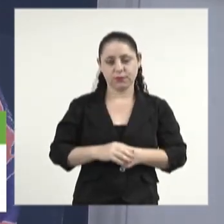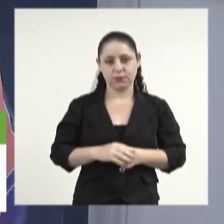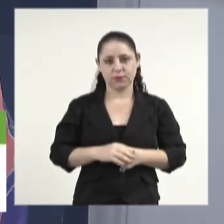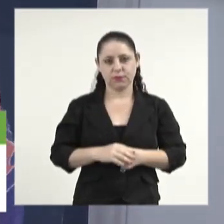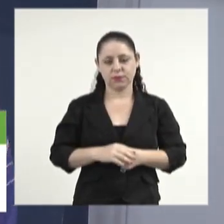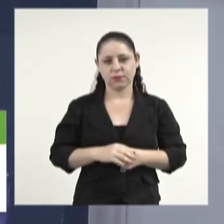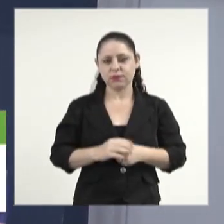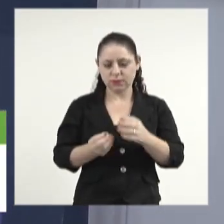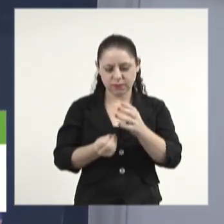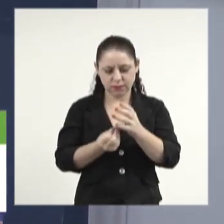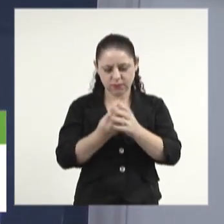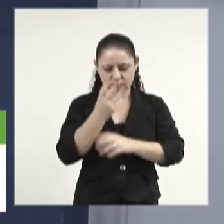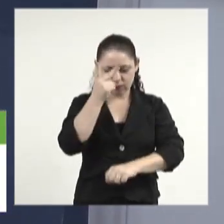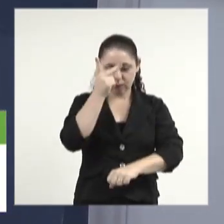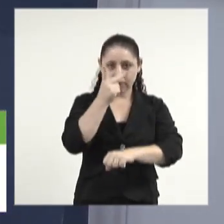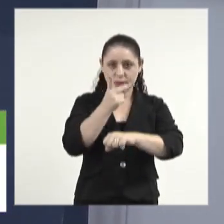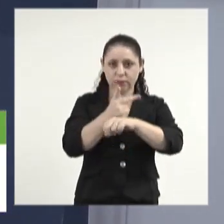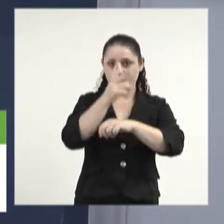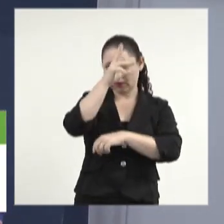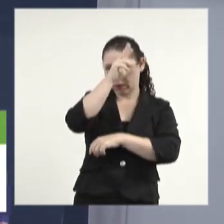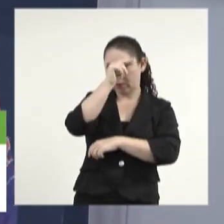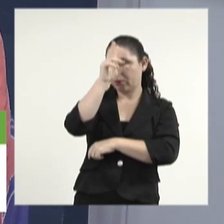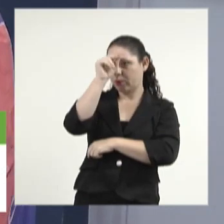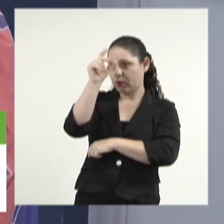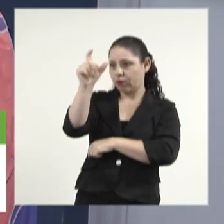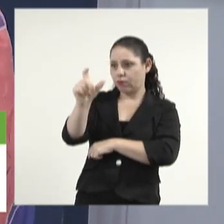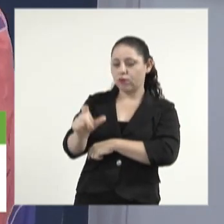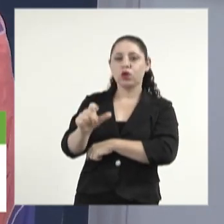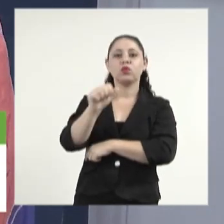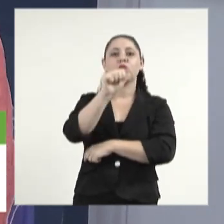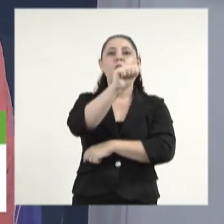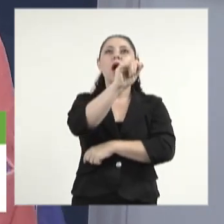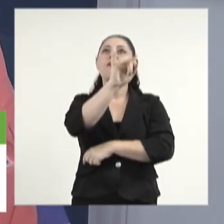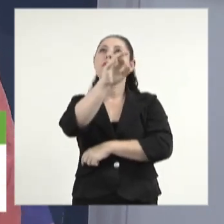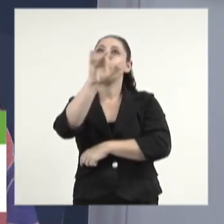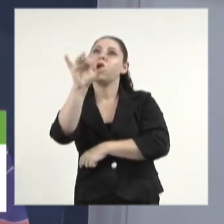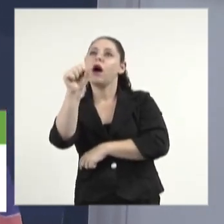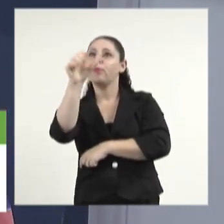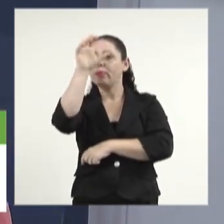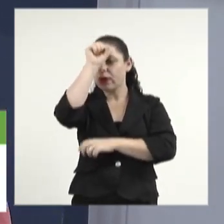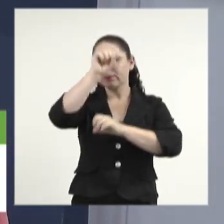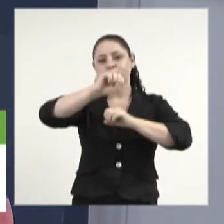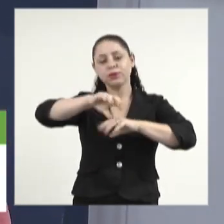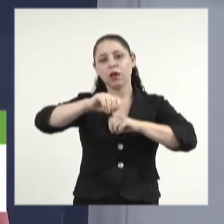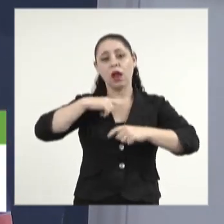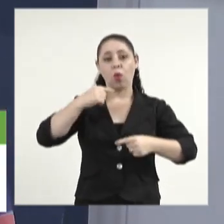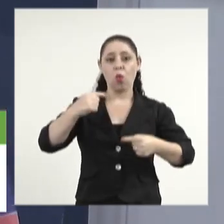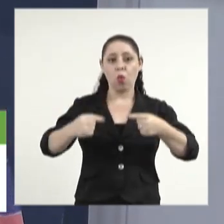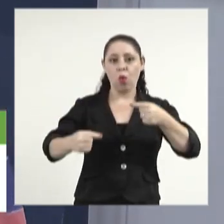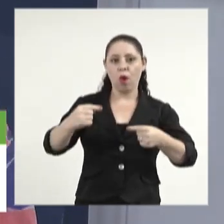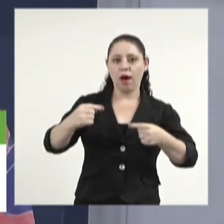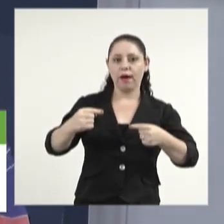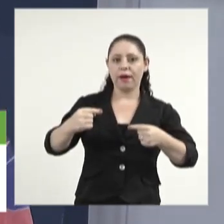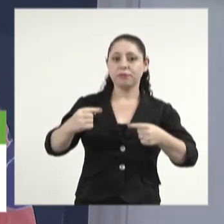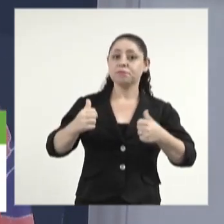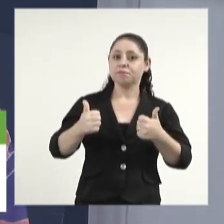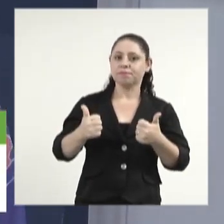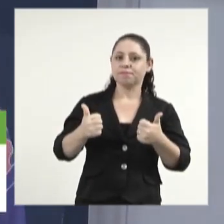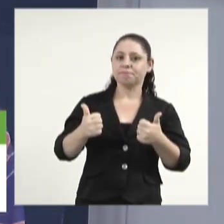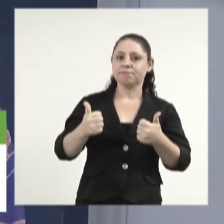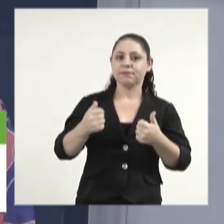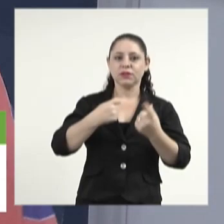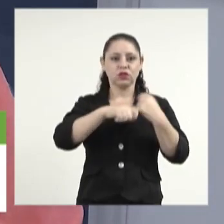aí, criando esse prêmio Prefeito Alfabetizador, é exatamente para ter uma concorrência muito saudável entre